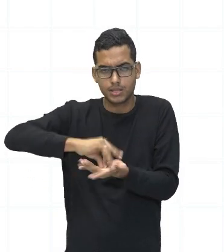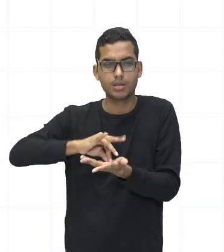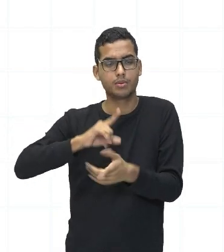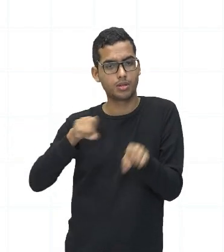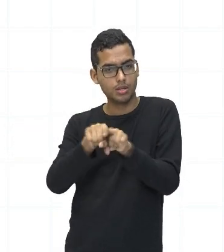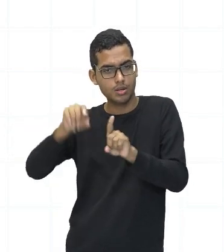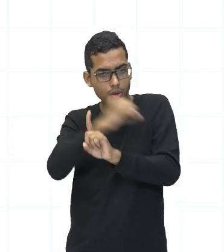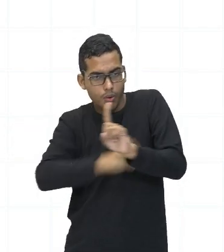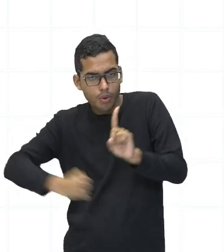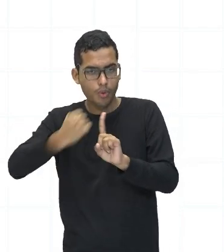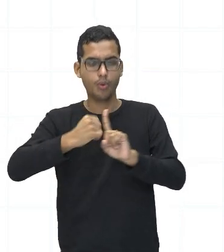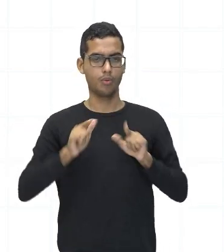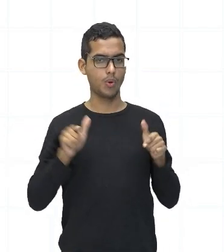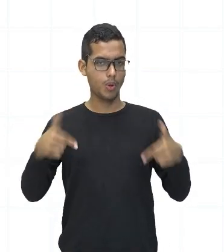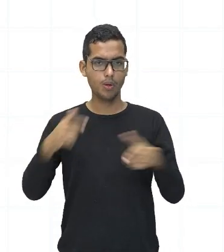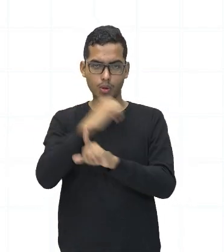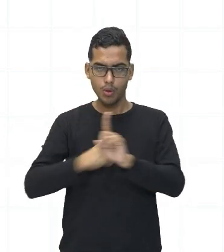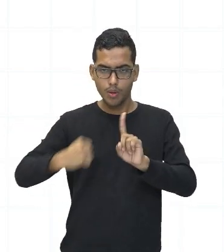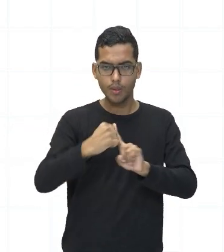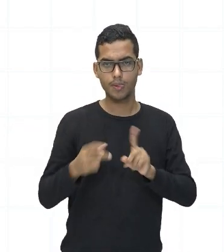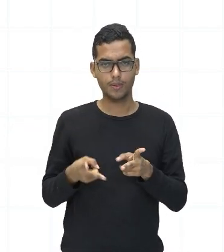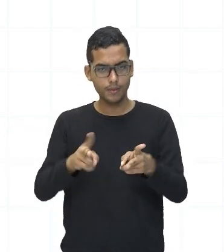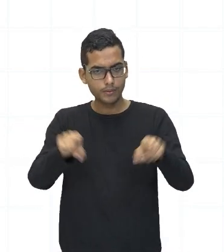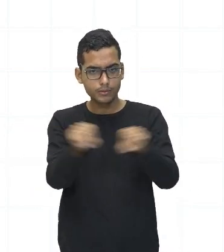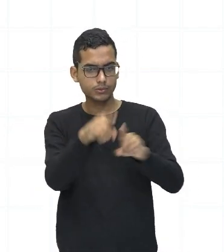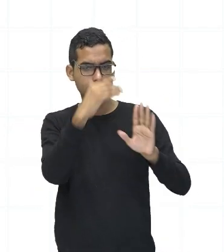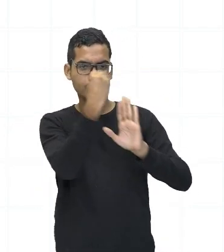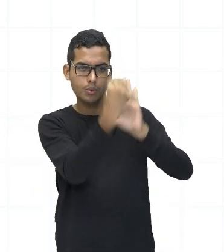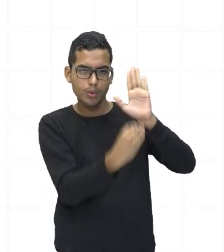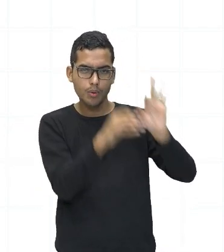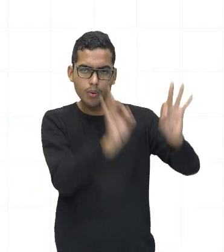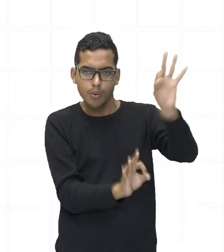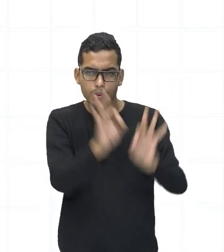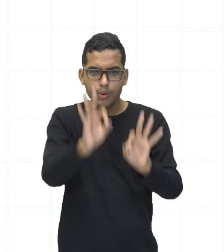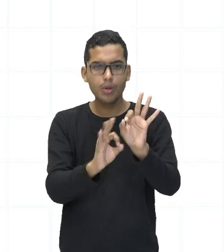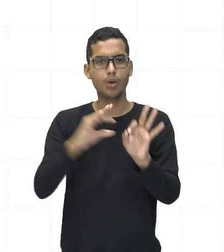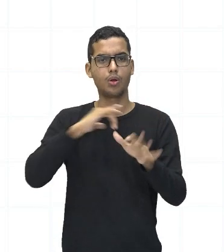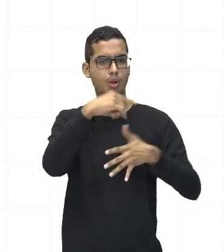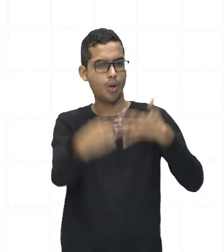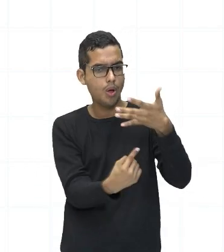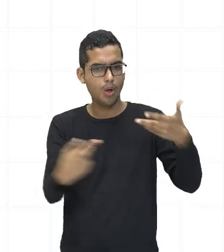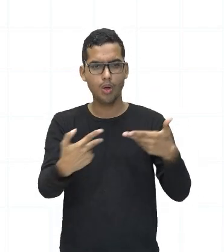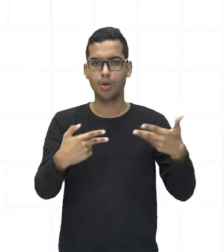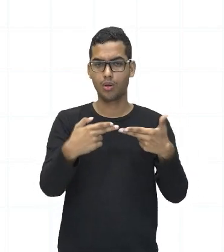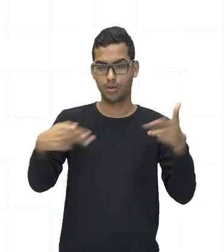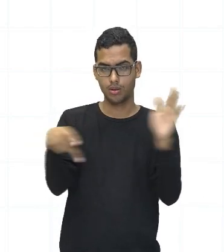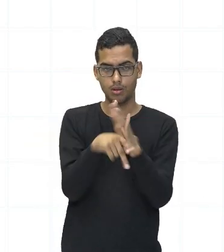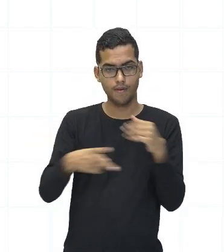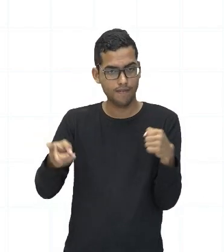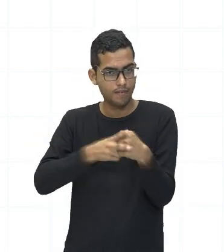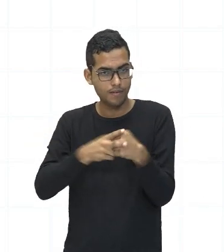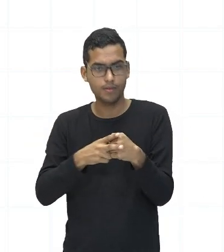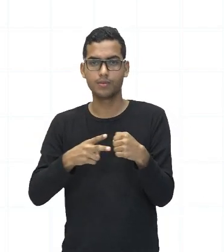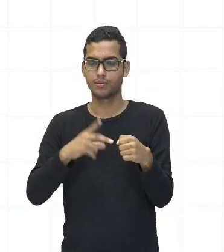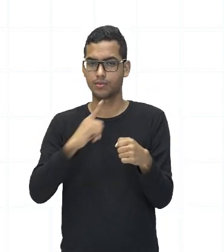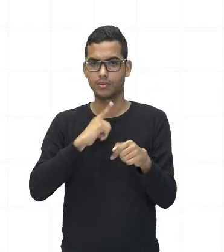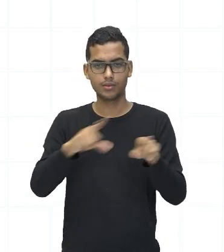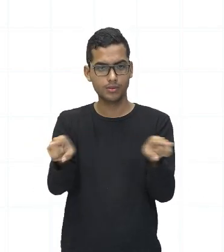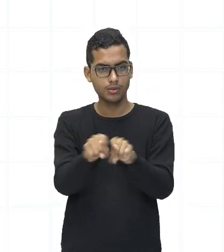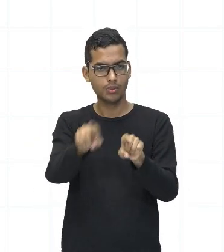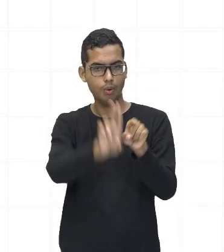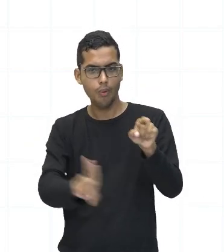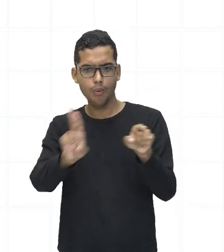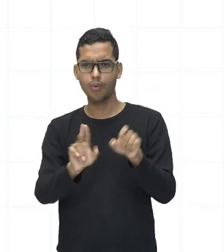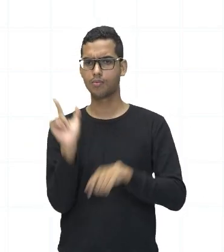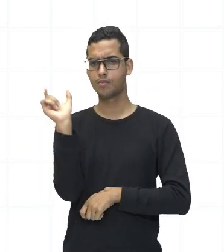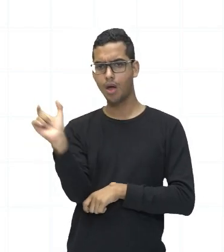prática social, na verdade, né, de ser formulado a partir de elementos verbais e não verbais, ou seja, utilizando